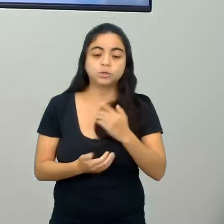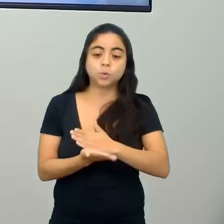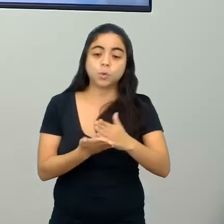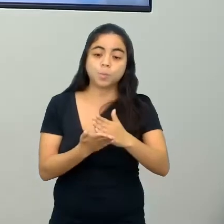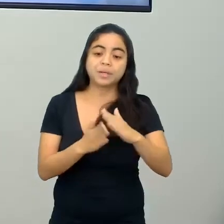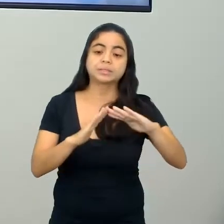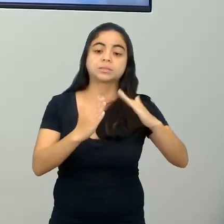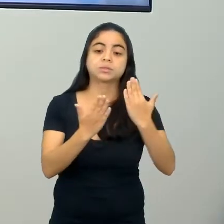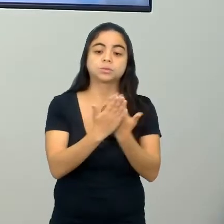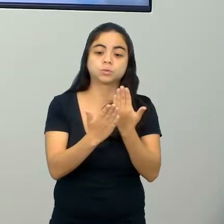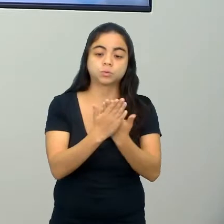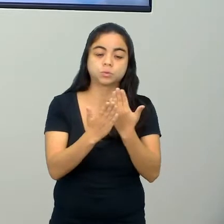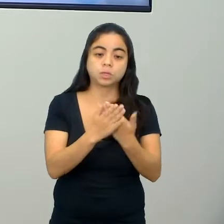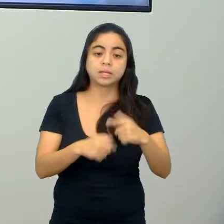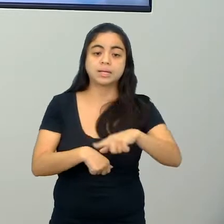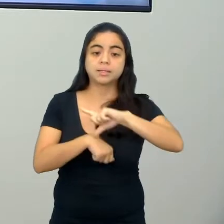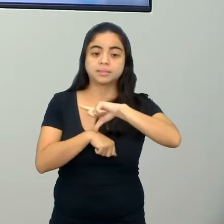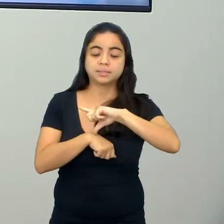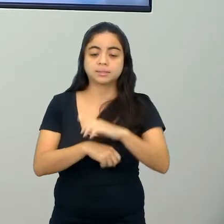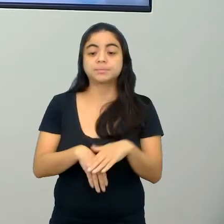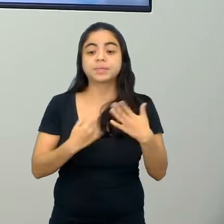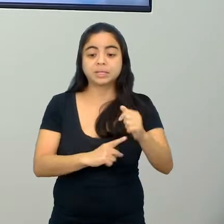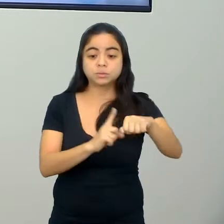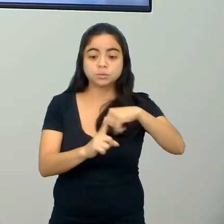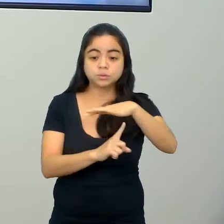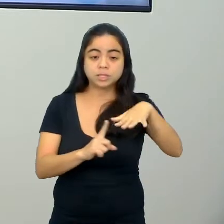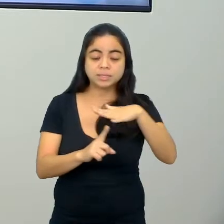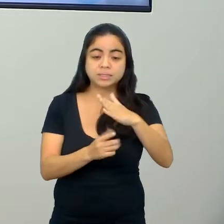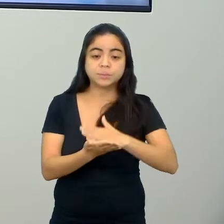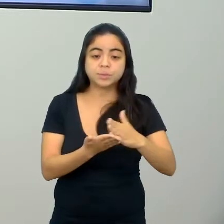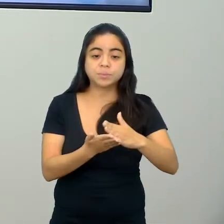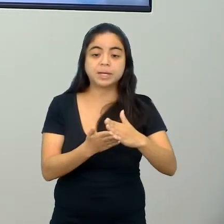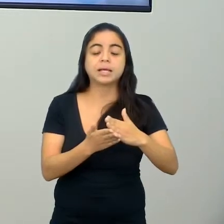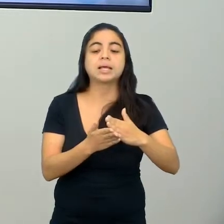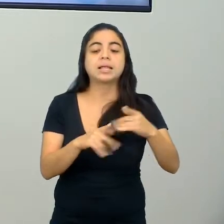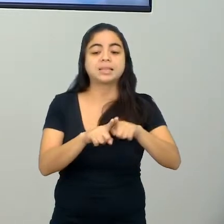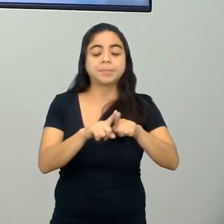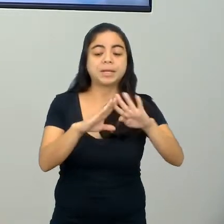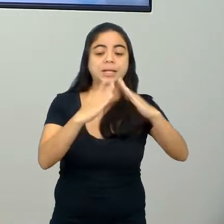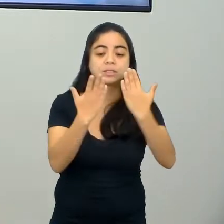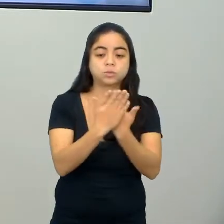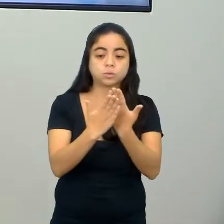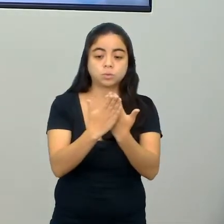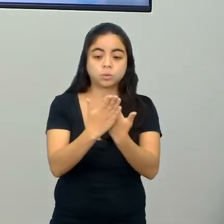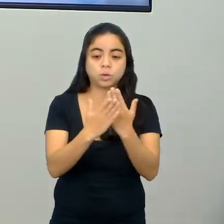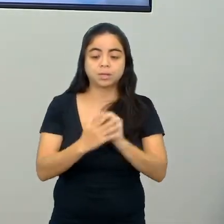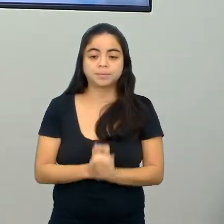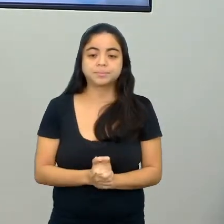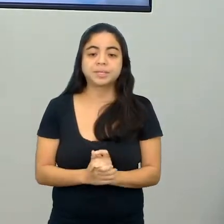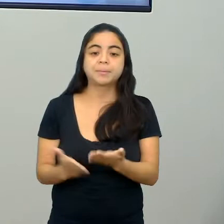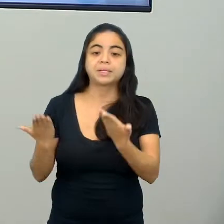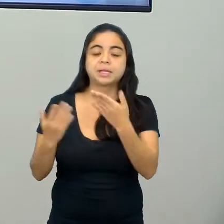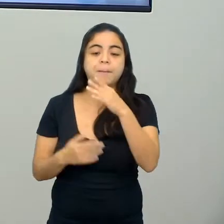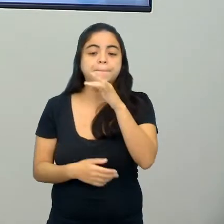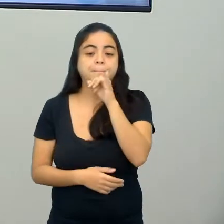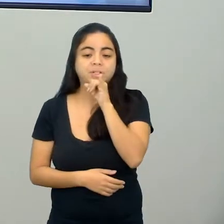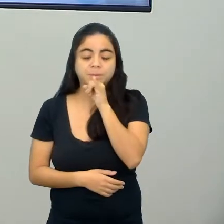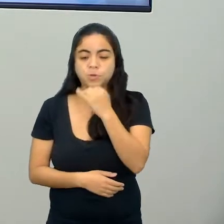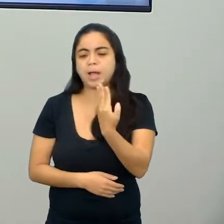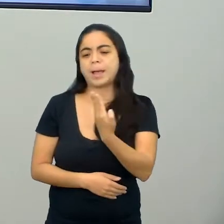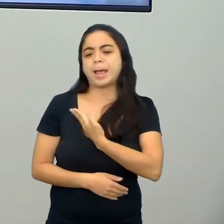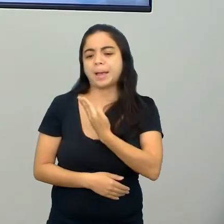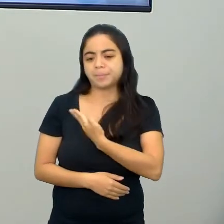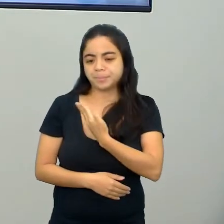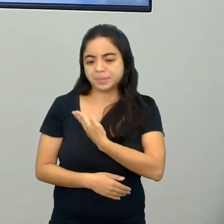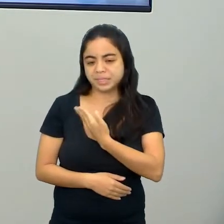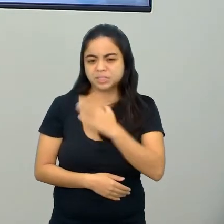mais cedo. Então, muitas vezes, a socialização primária também acontece na escola. Mas, por exemplo, quando a gente fala sobre amizades,